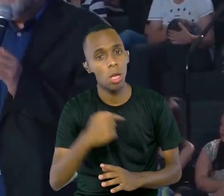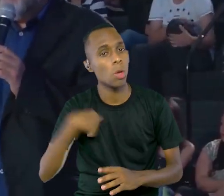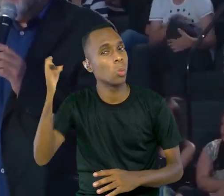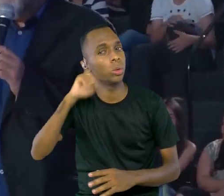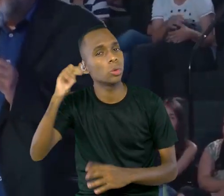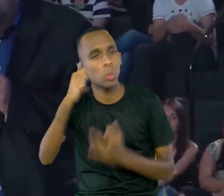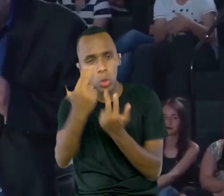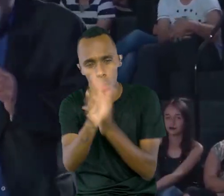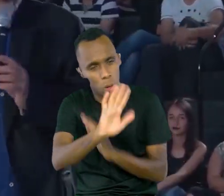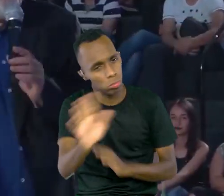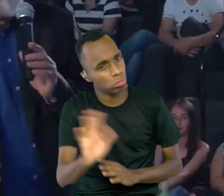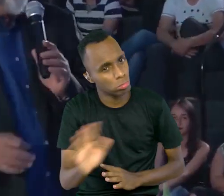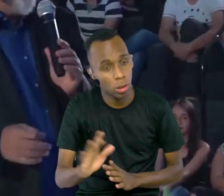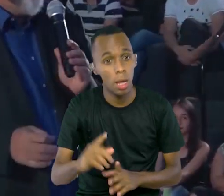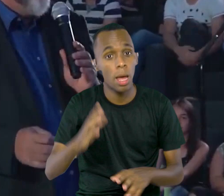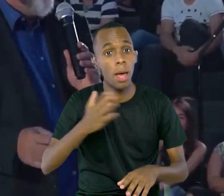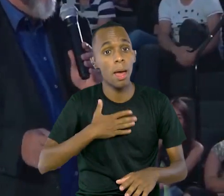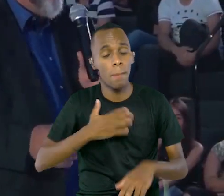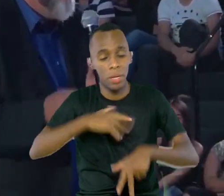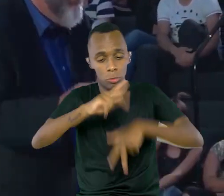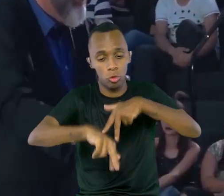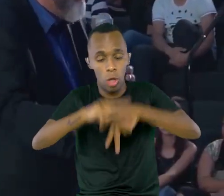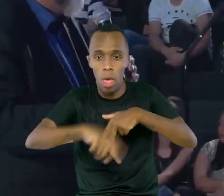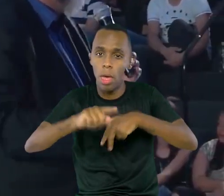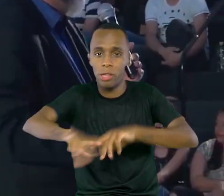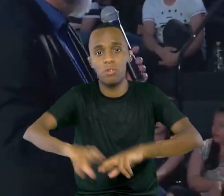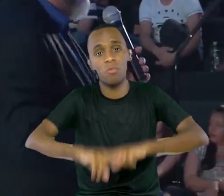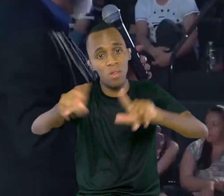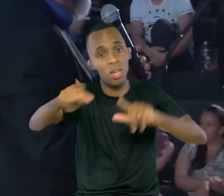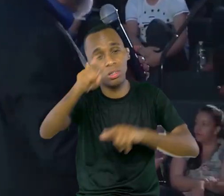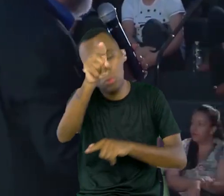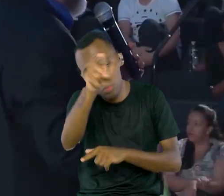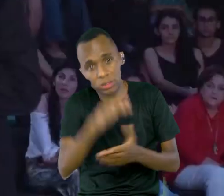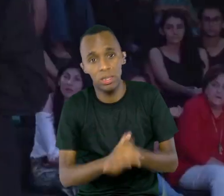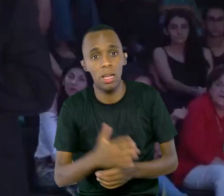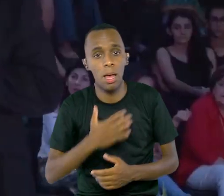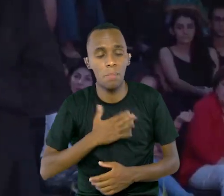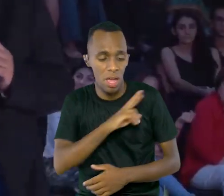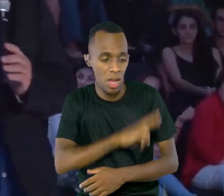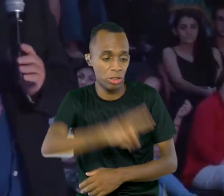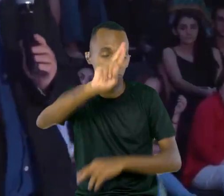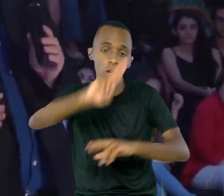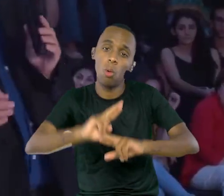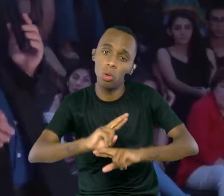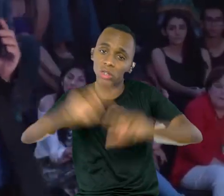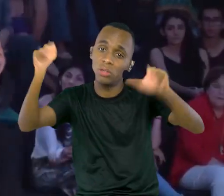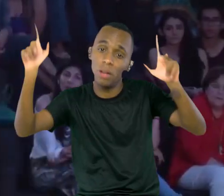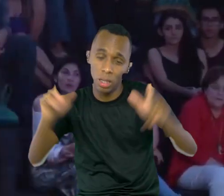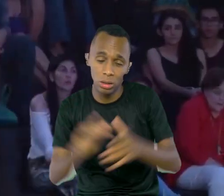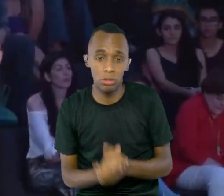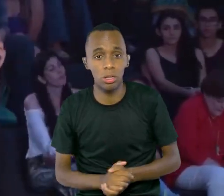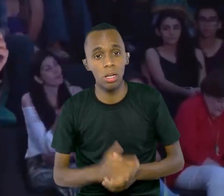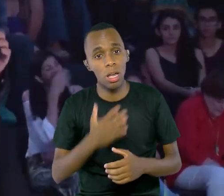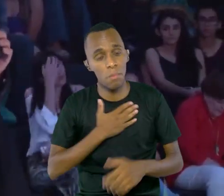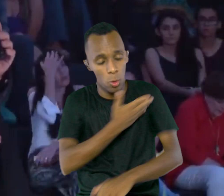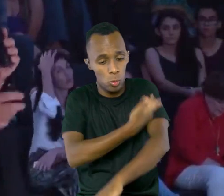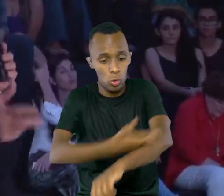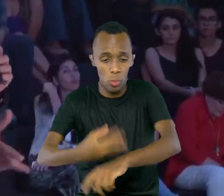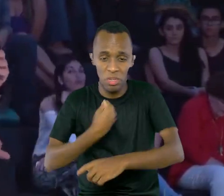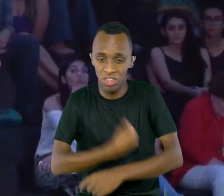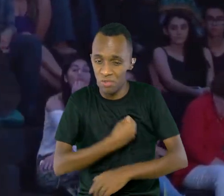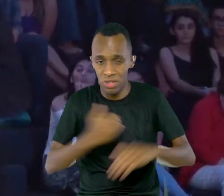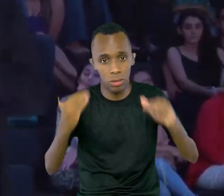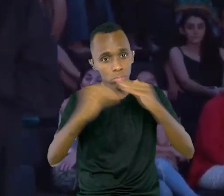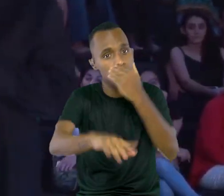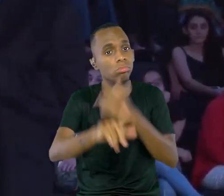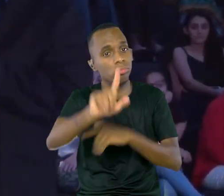você, eu não ouço como você. A minha orientação sexual não é a mesma que a tua, a minha religião é outra, meu